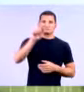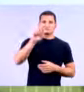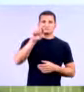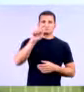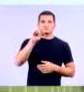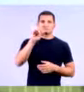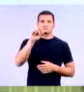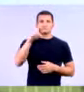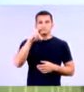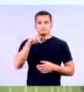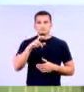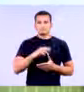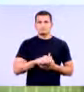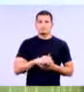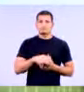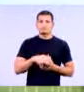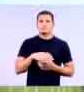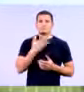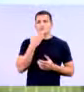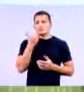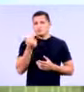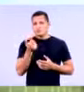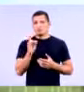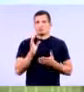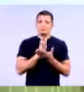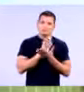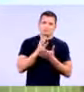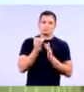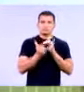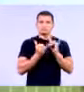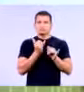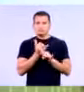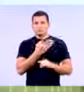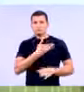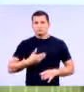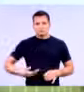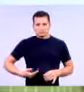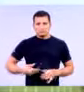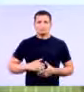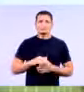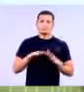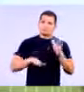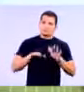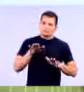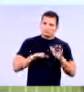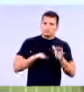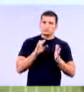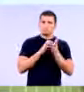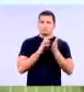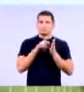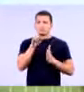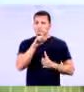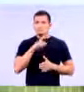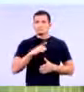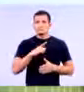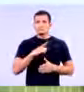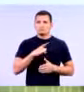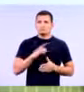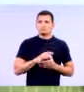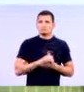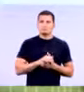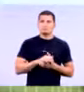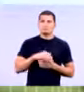que funcionam melhor em determinados sites governamentais. Então, vai depender muito das características que você tiver. Barra